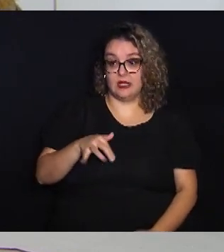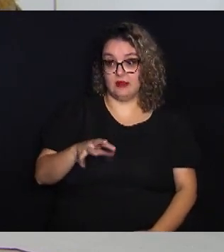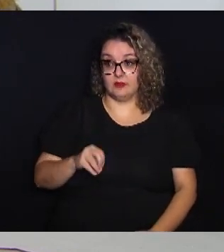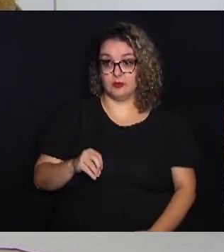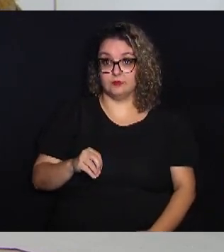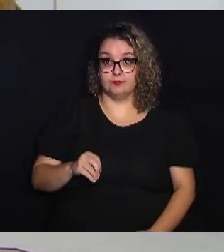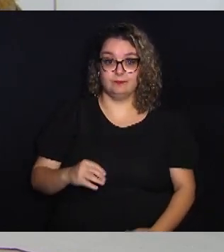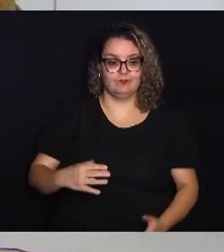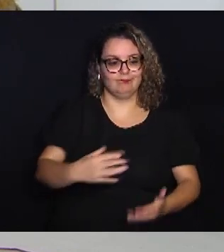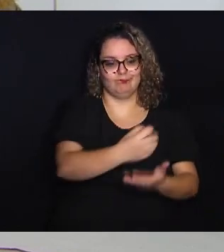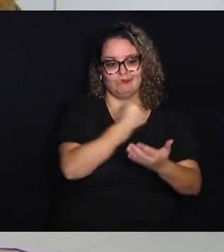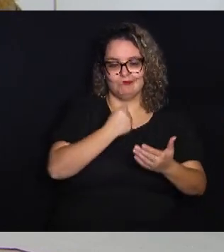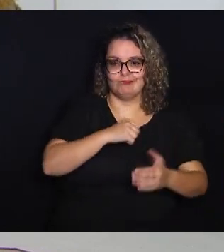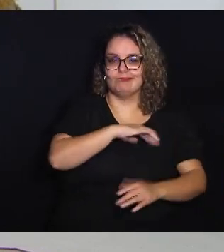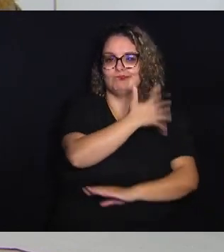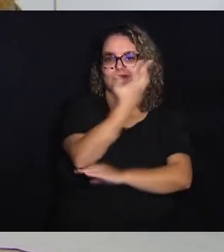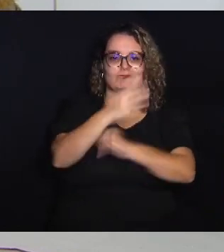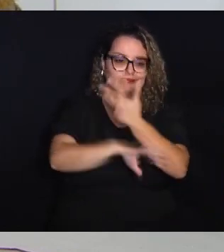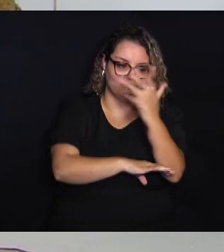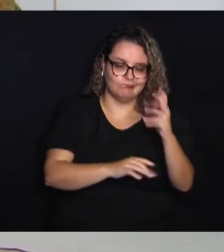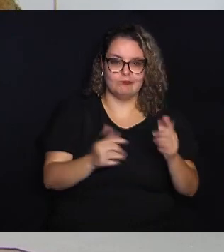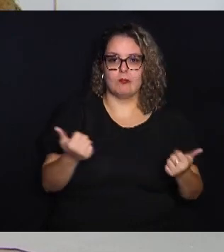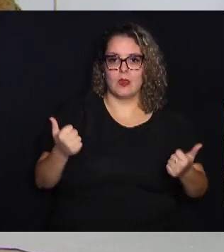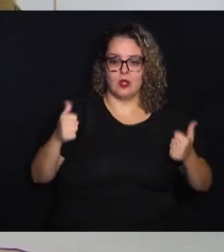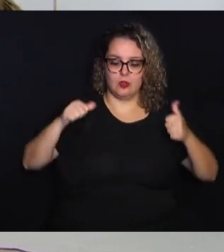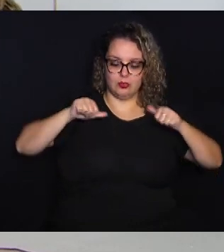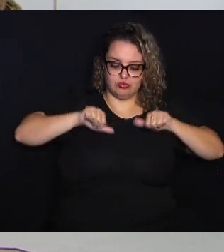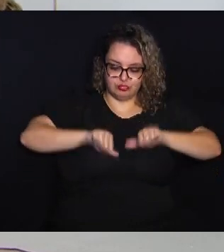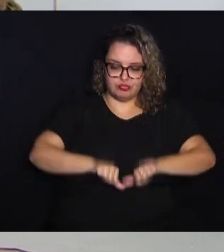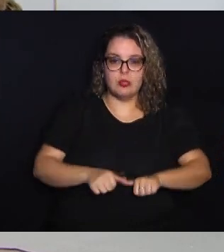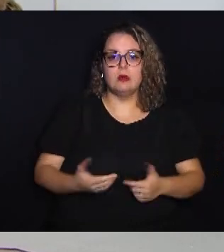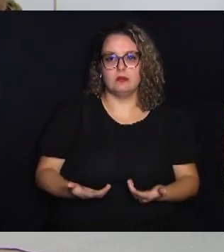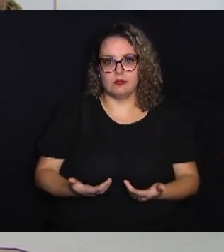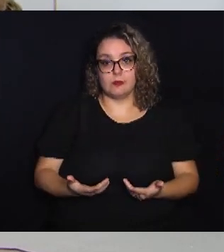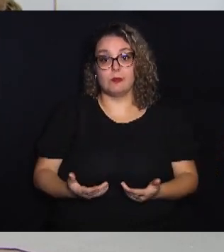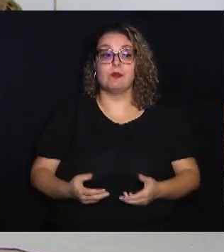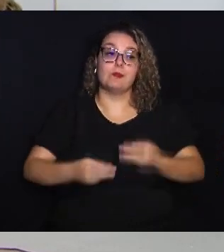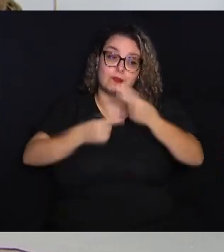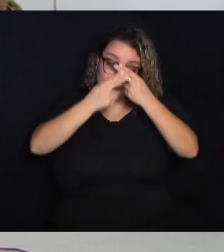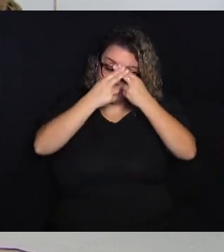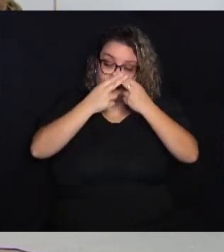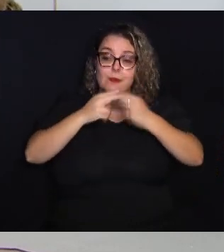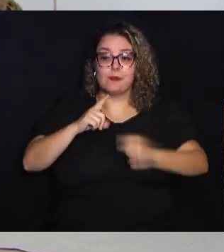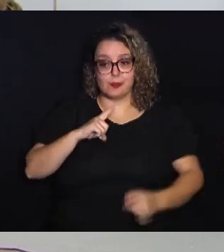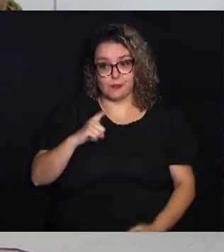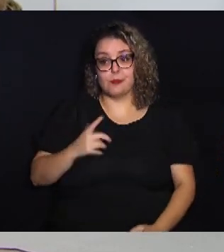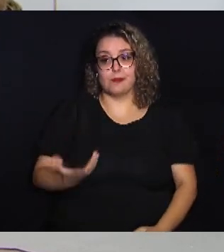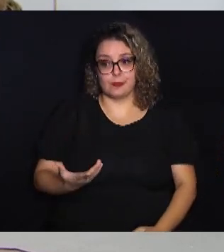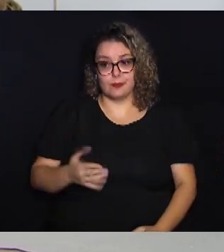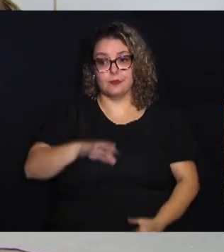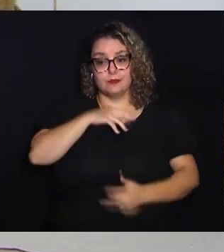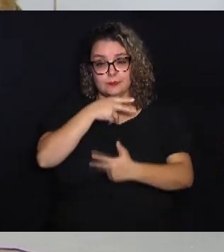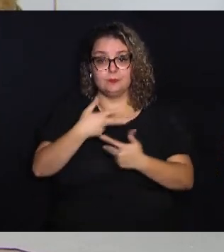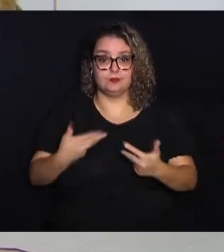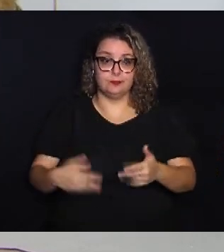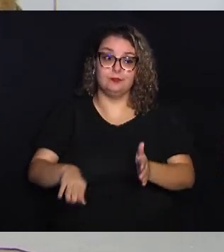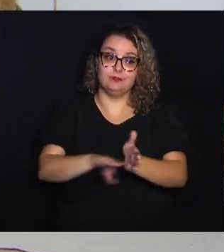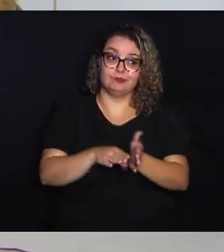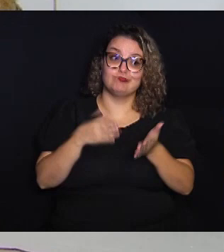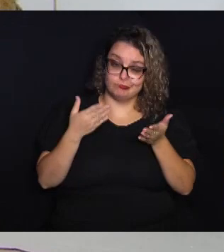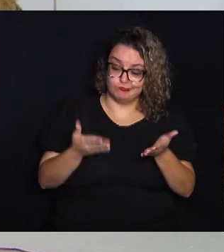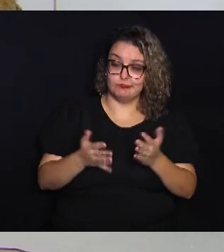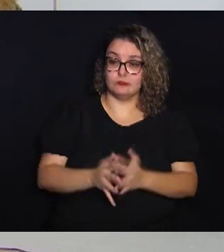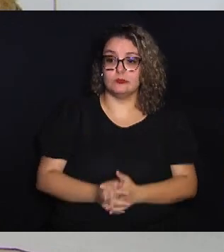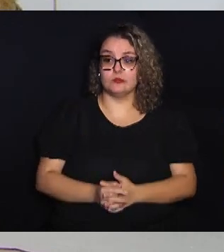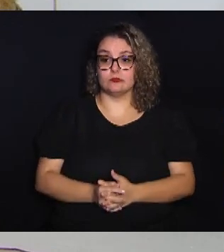animal de tráfico, que é um animal que foi tirado dos pais, tirado da natureza, baixou a imunidade e tudo mais, fora os traumas que geraram naquele animal,